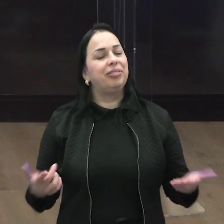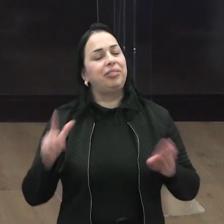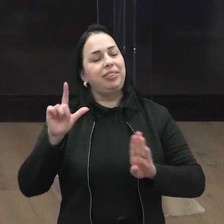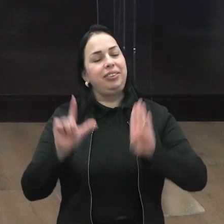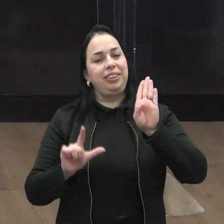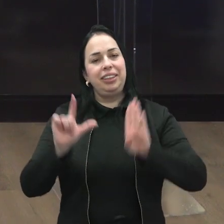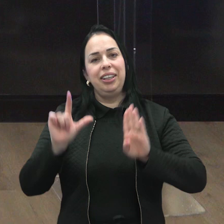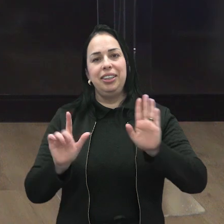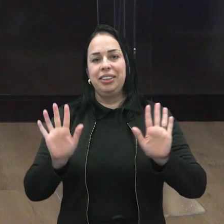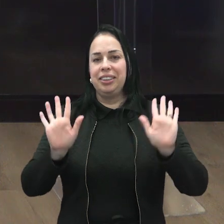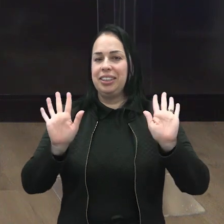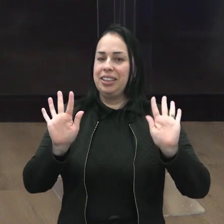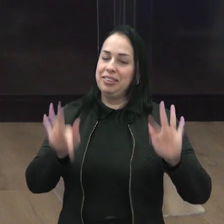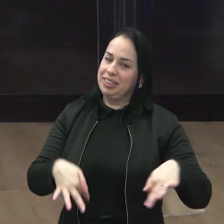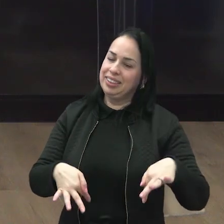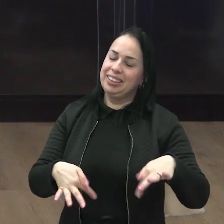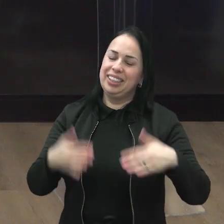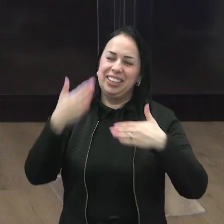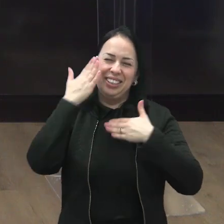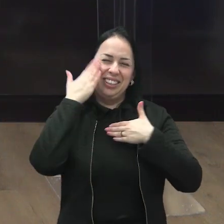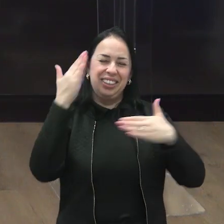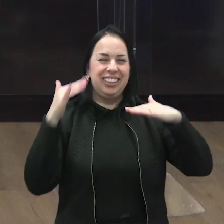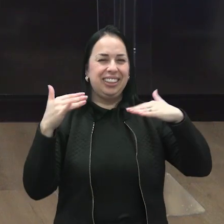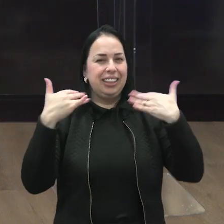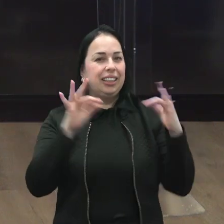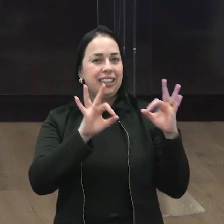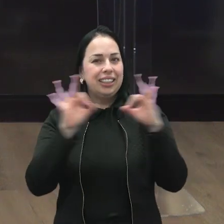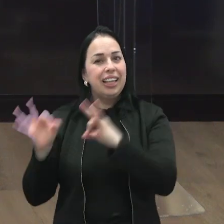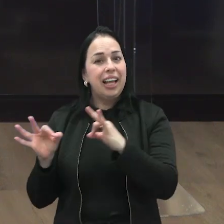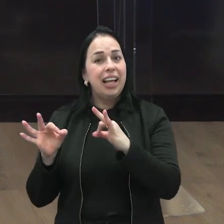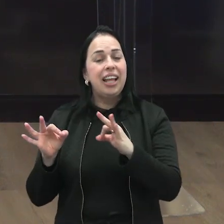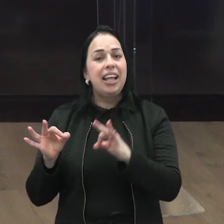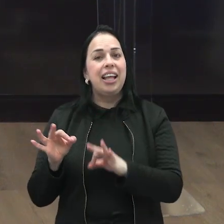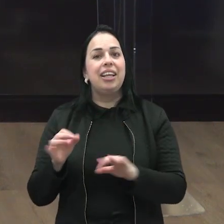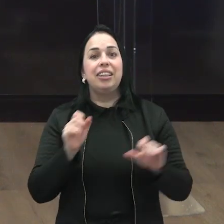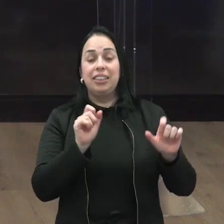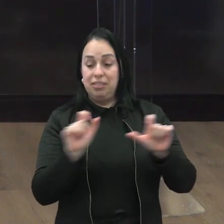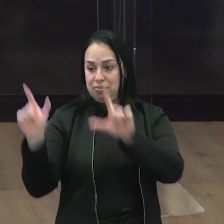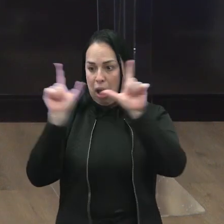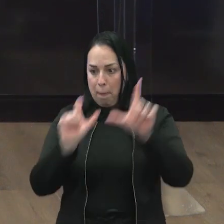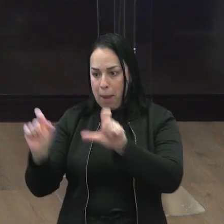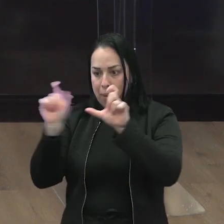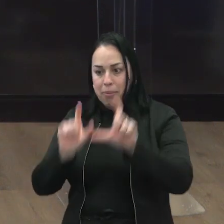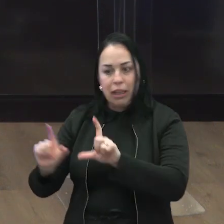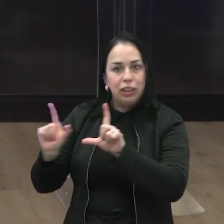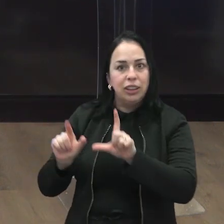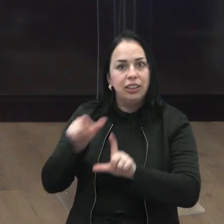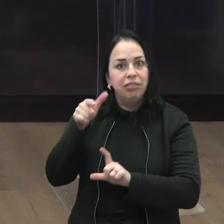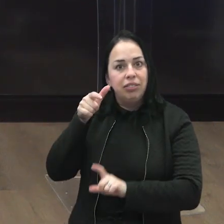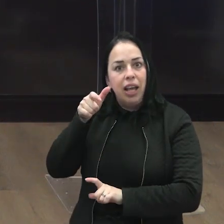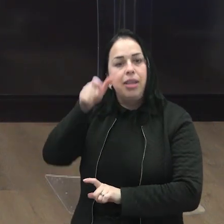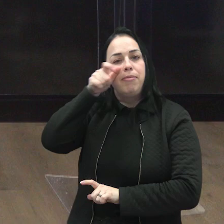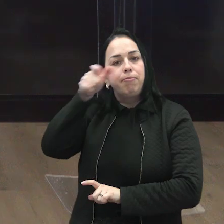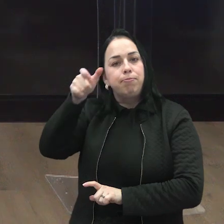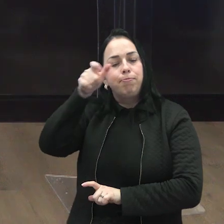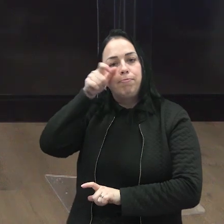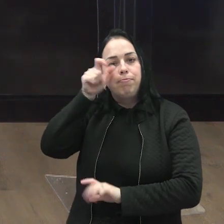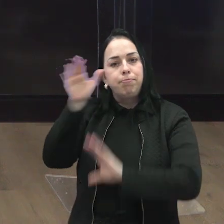O Boletim Legislativo de hoje termina aqui. Muito obrigada pela companhia. A programação completa você